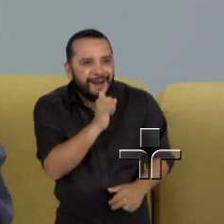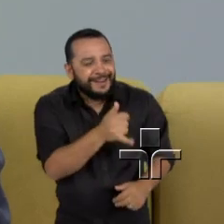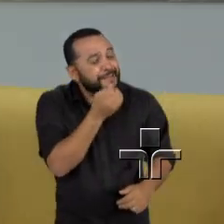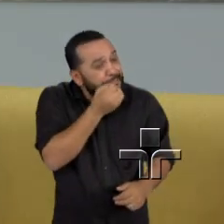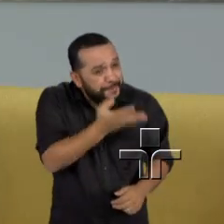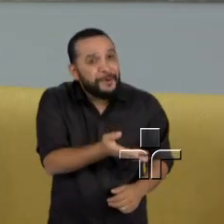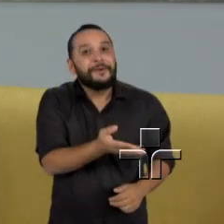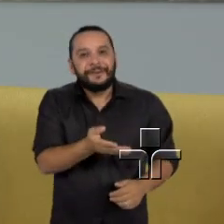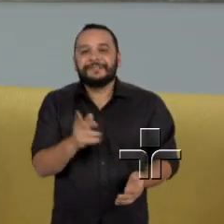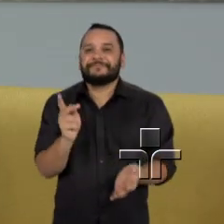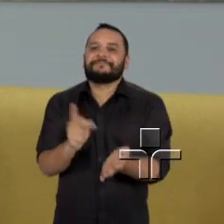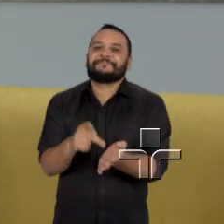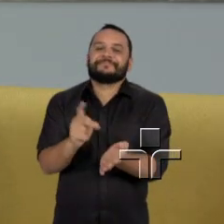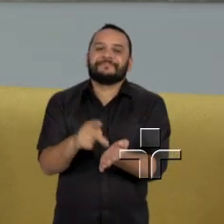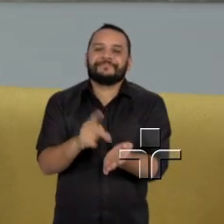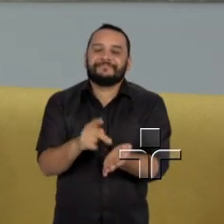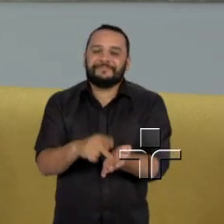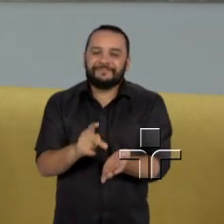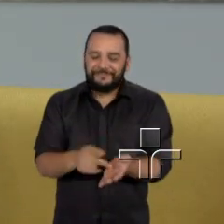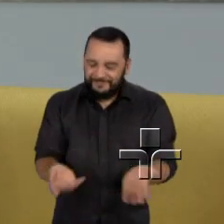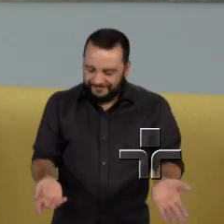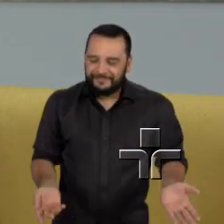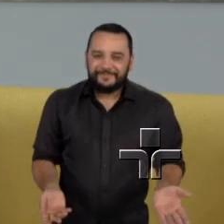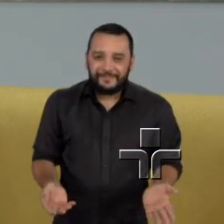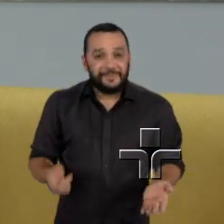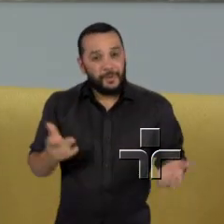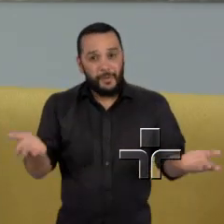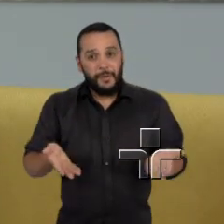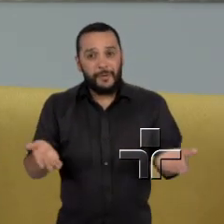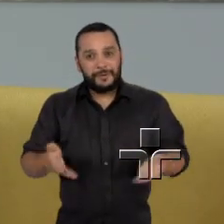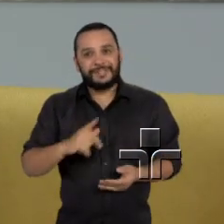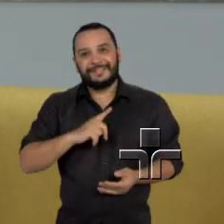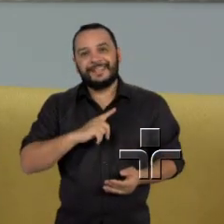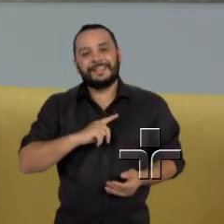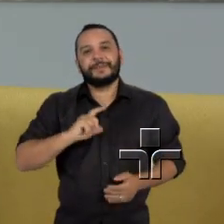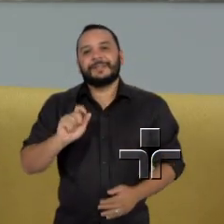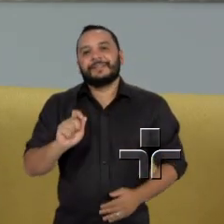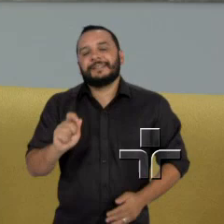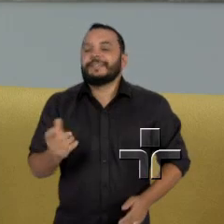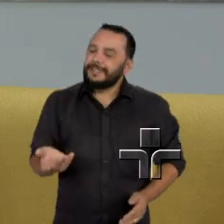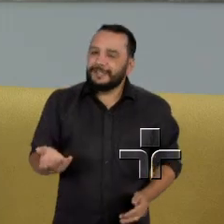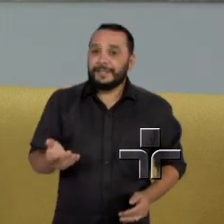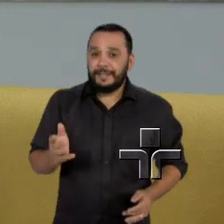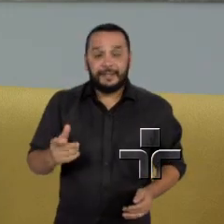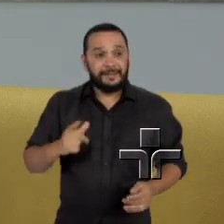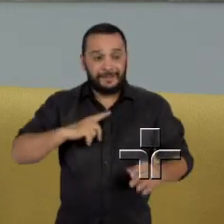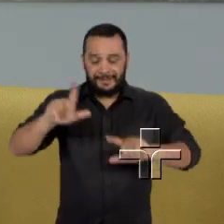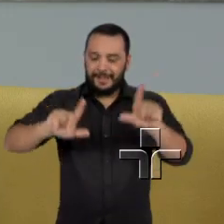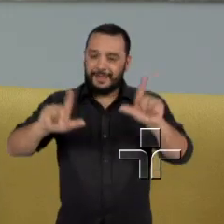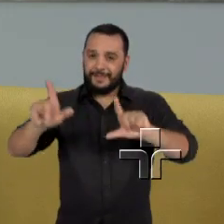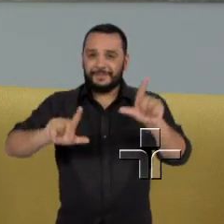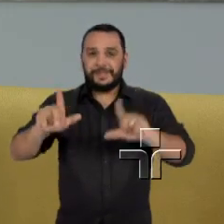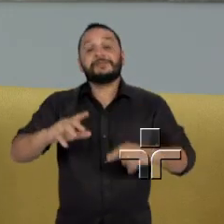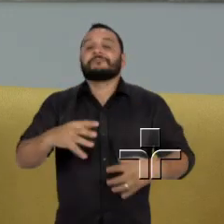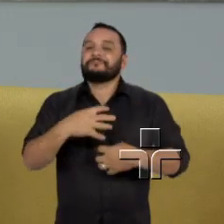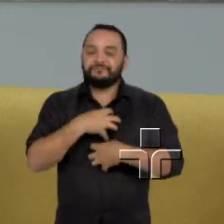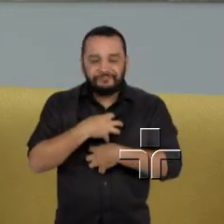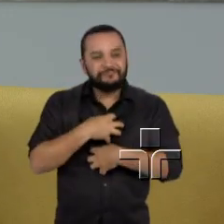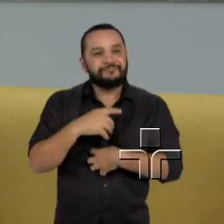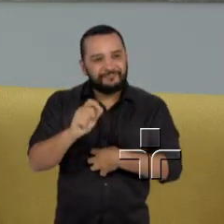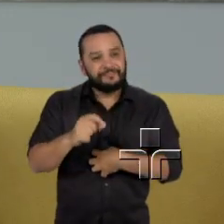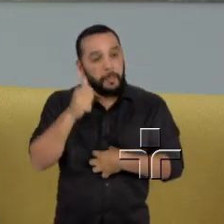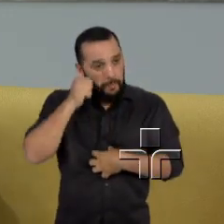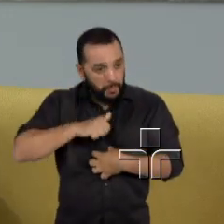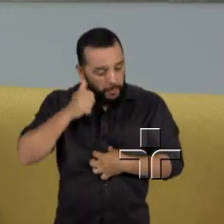Com certeza. Eu acho que hoje em dia se tem muito essa cobrança, né? Acho que as mídias estão realmente sentindo que